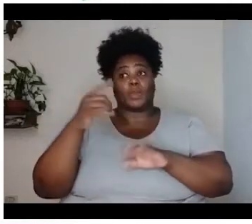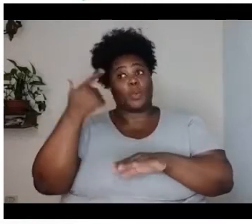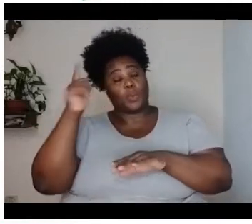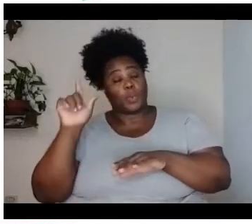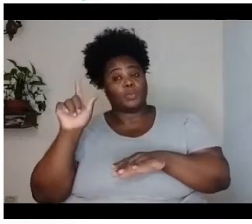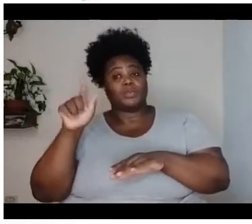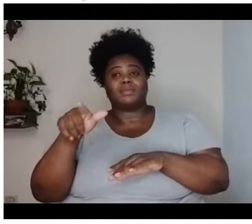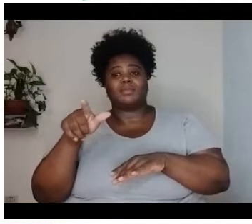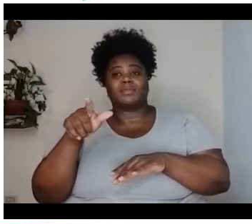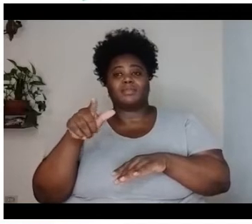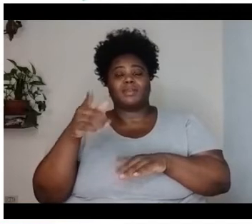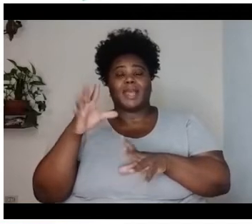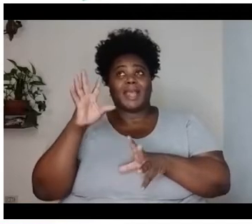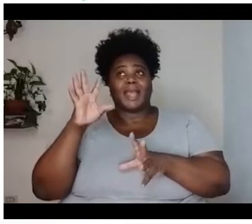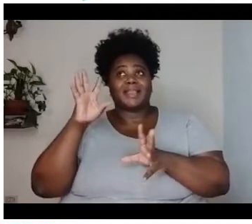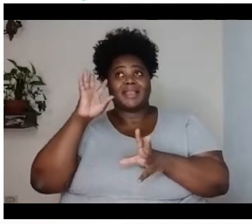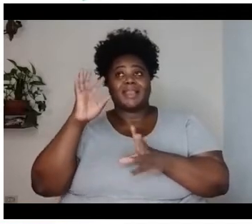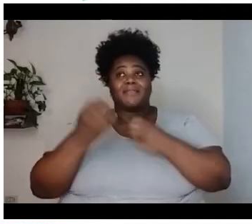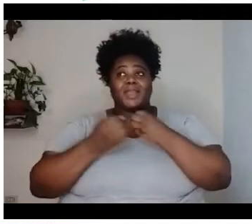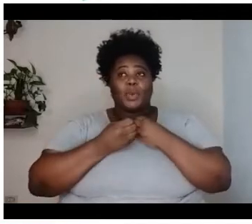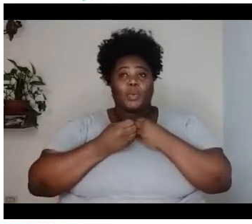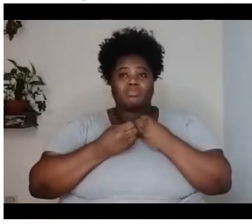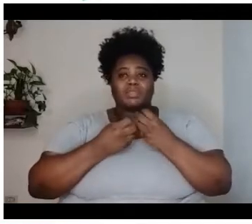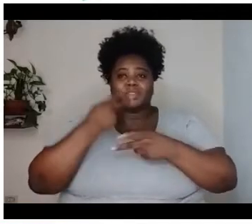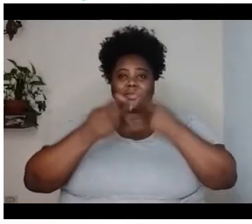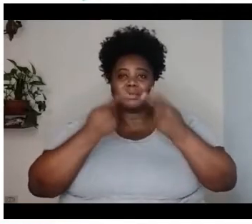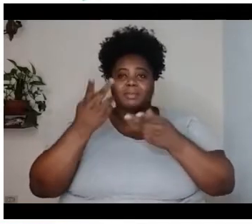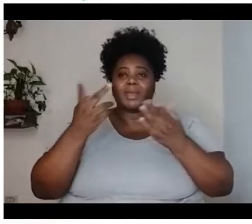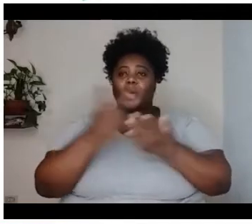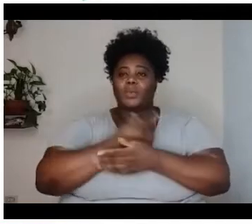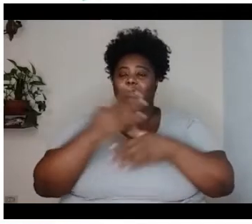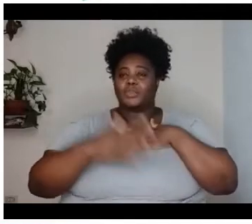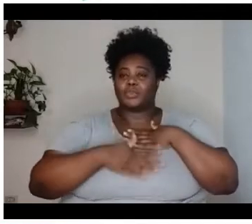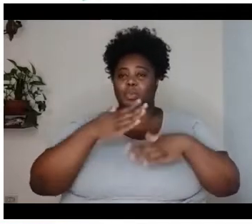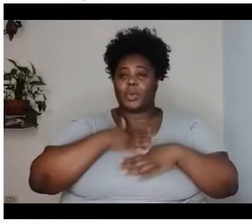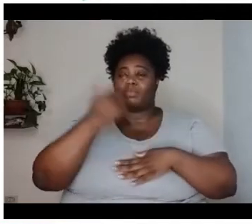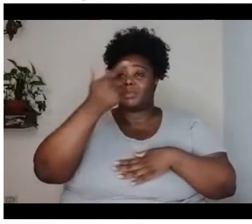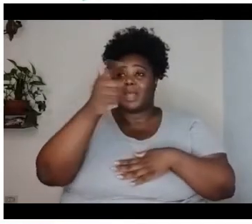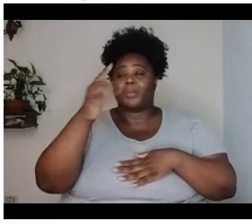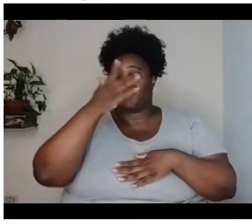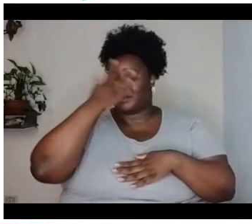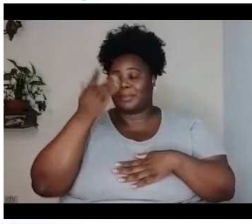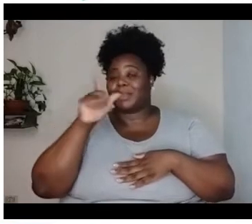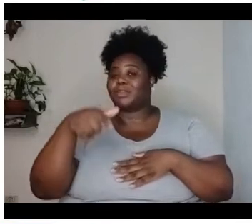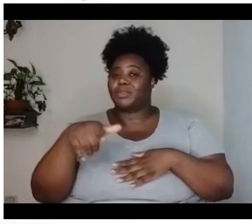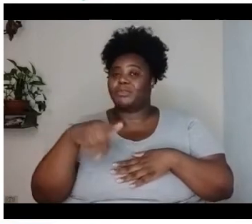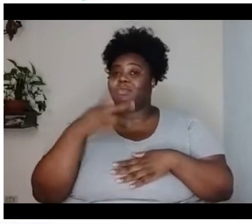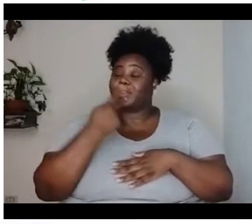foi catártico para os outros? Como é que você sente que isso acontece no corpo do outro? Né? Assim como você falou dessa